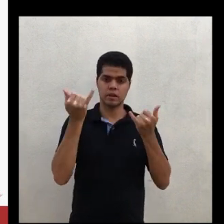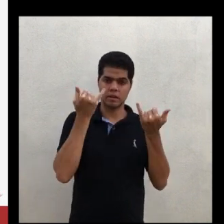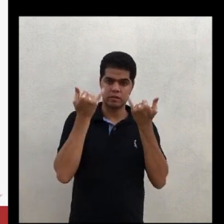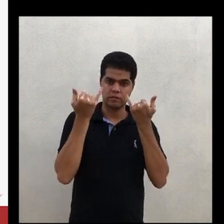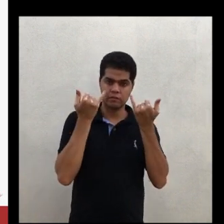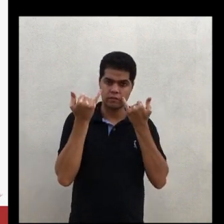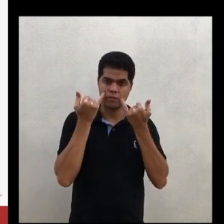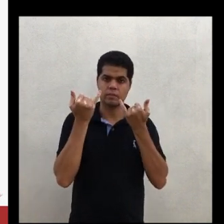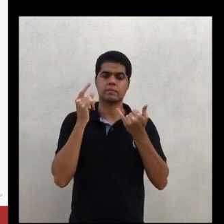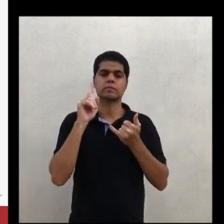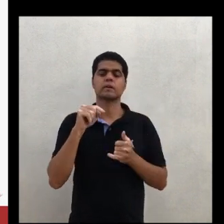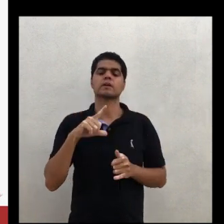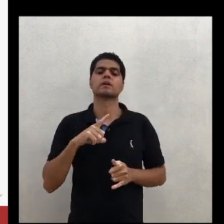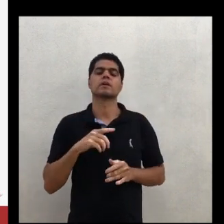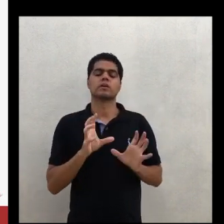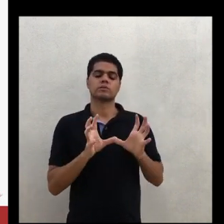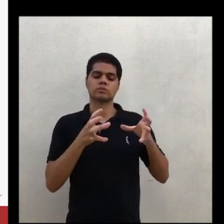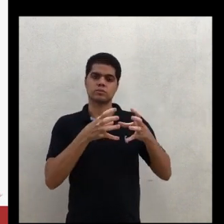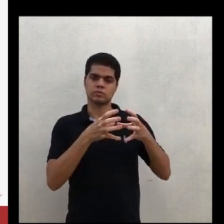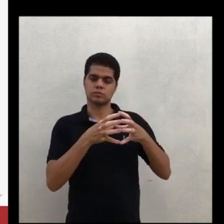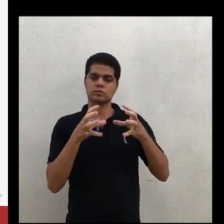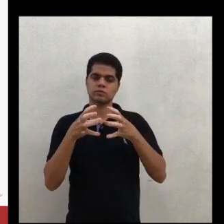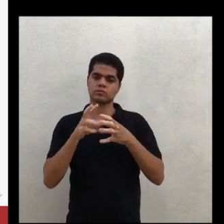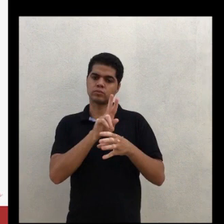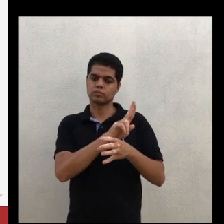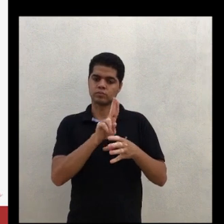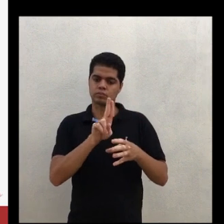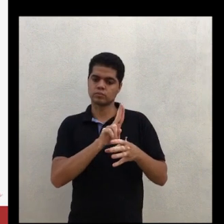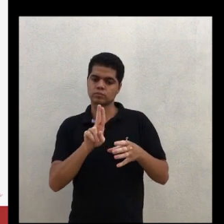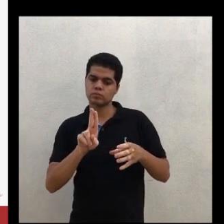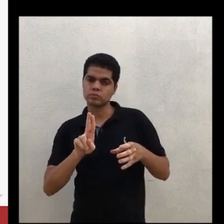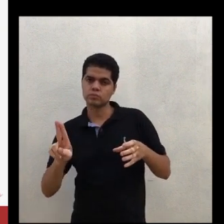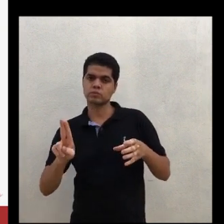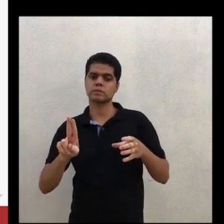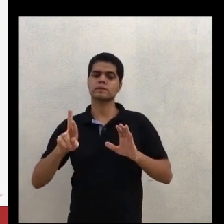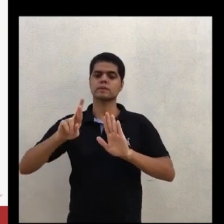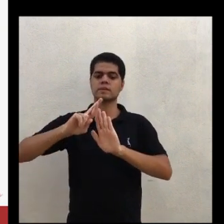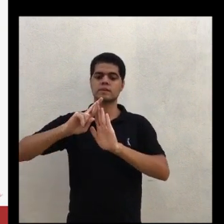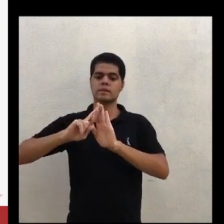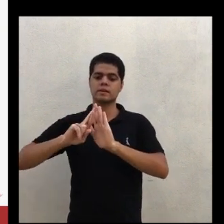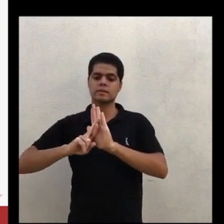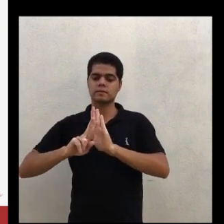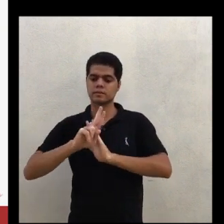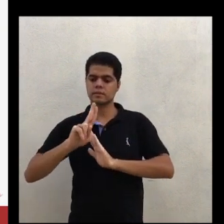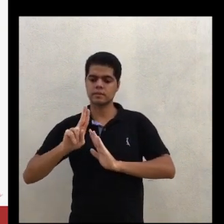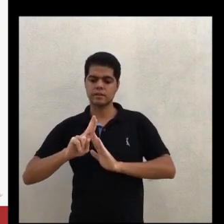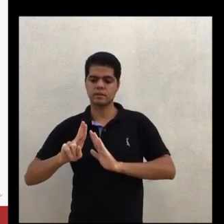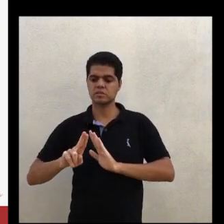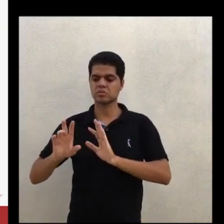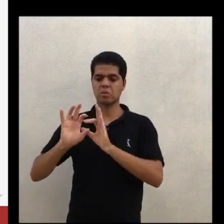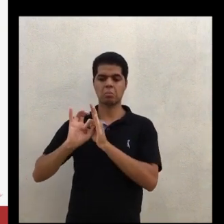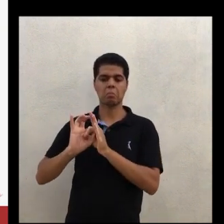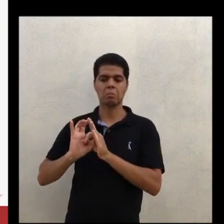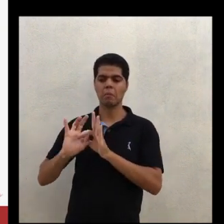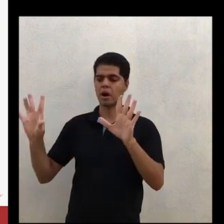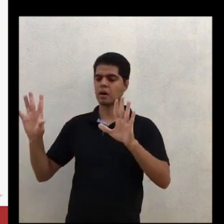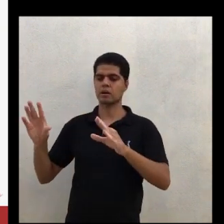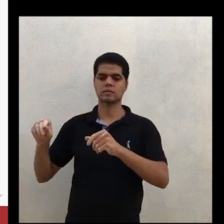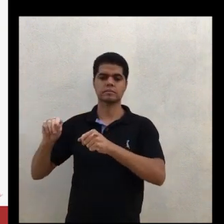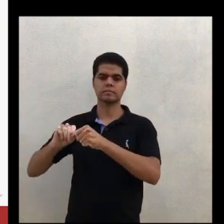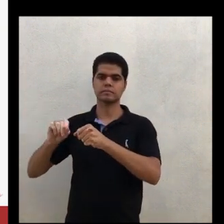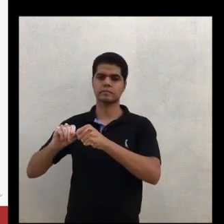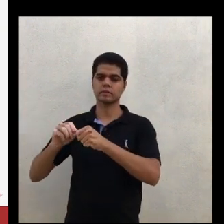fuzzy e as regras. O resto ele faz. Tá? Então, nesse texto, eu tenho aqui uma